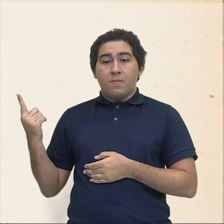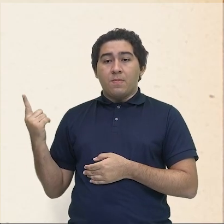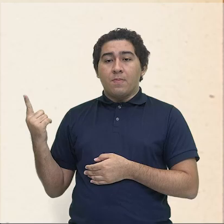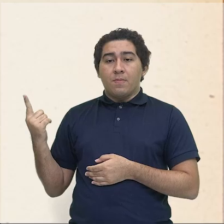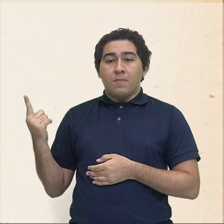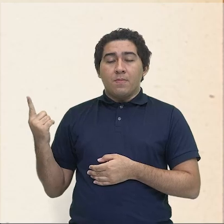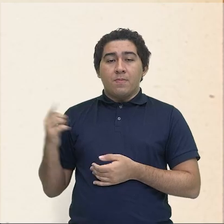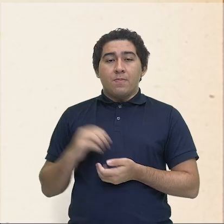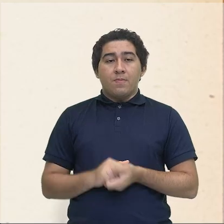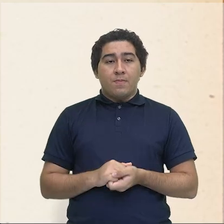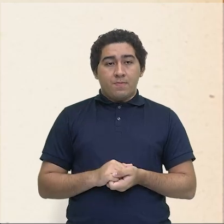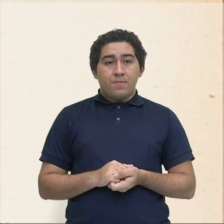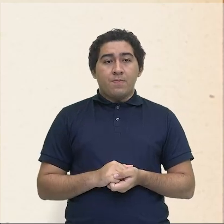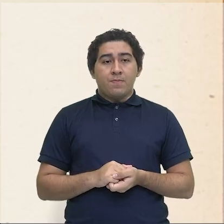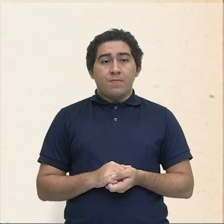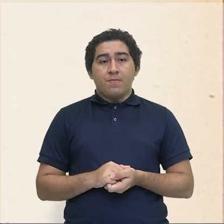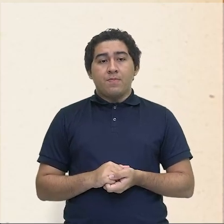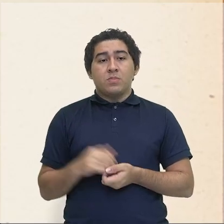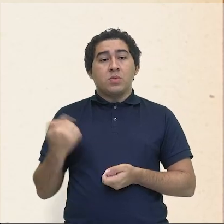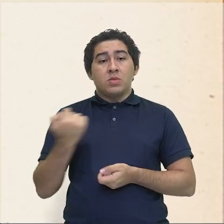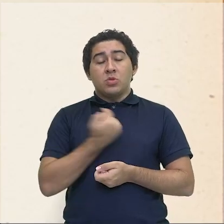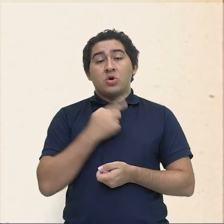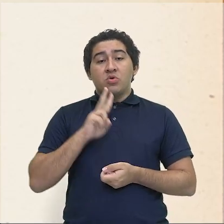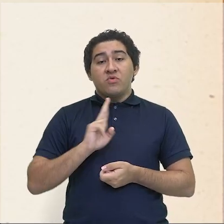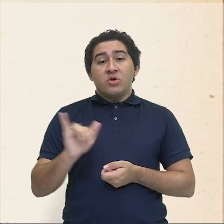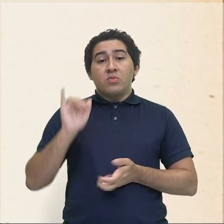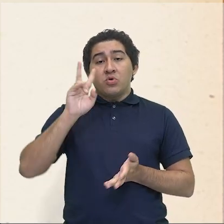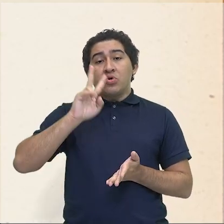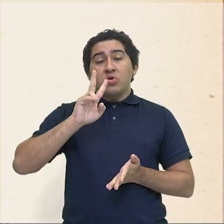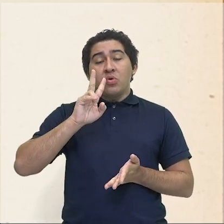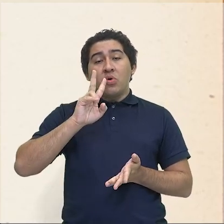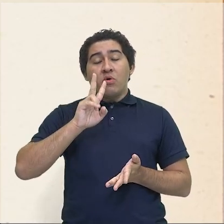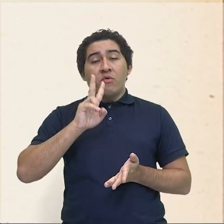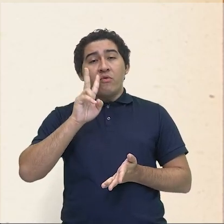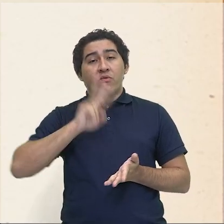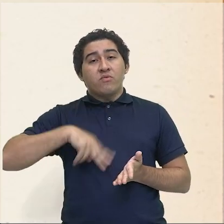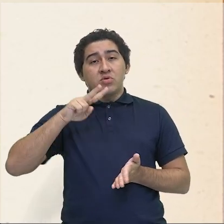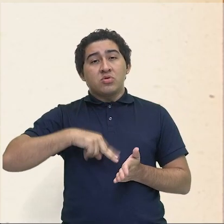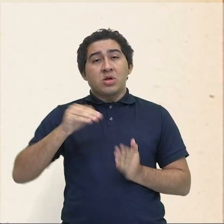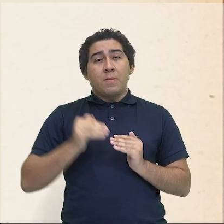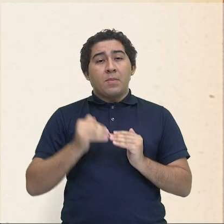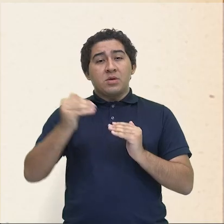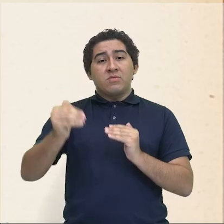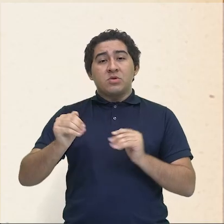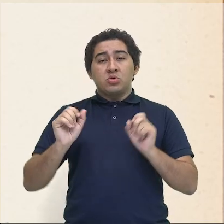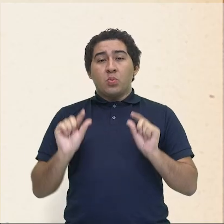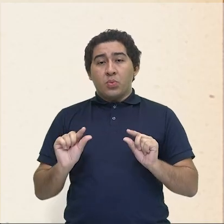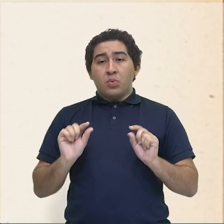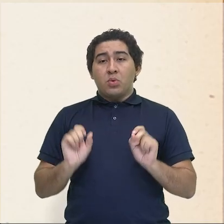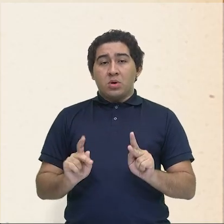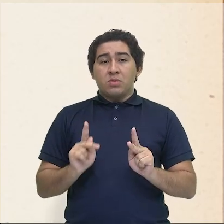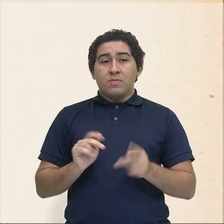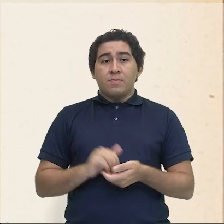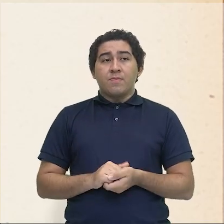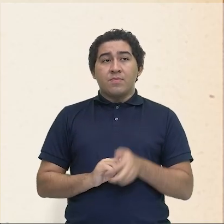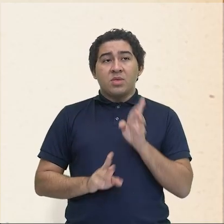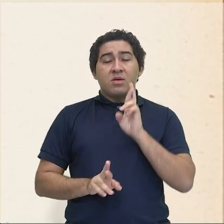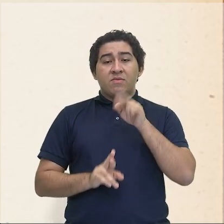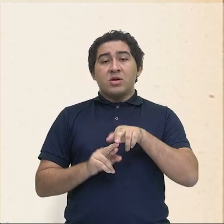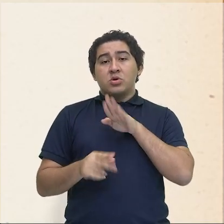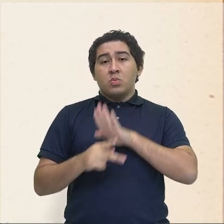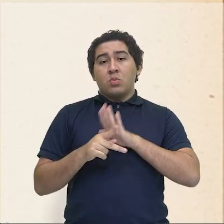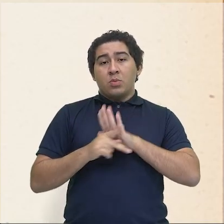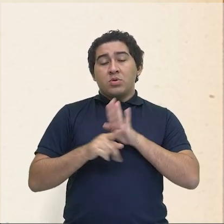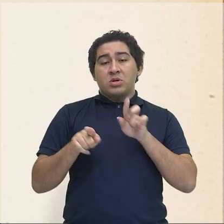do to be or not to be, que nós vamos ver mais à frente um pouquinho, ok? Um pouquinho também sobre a Declaração